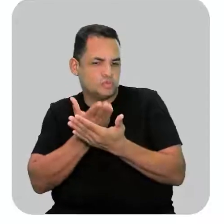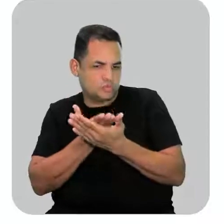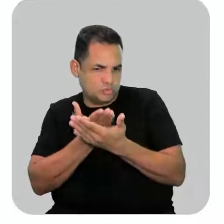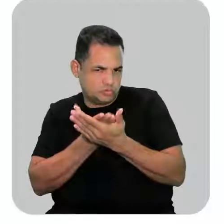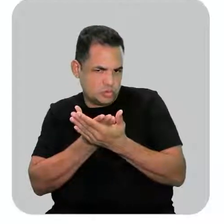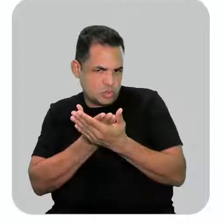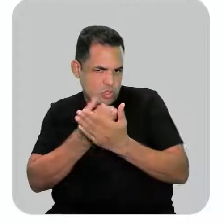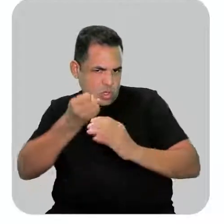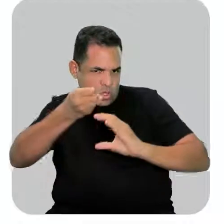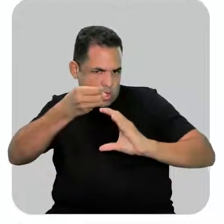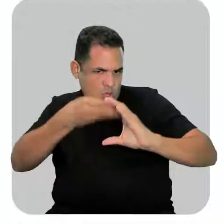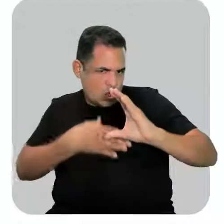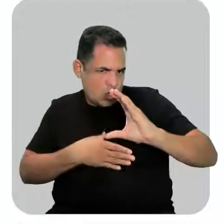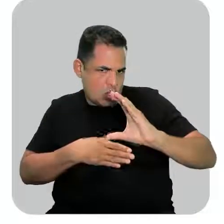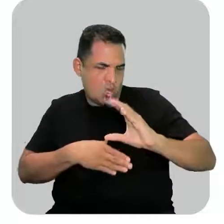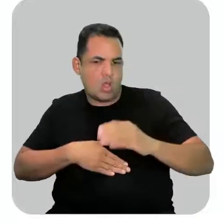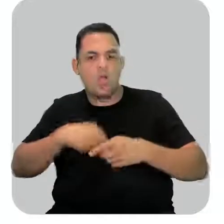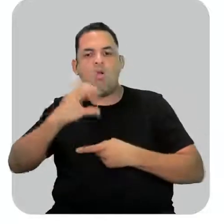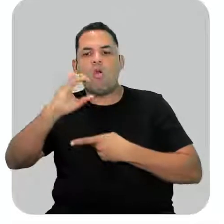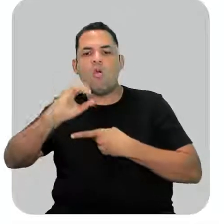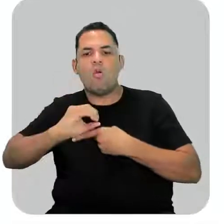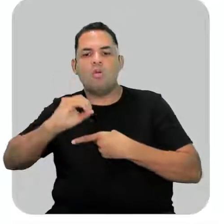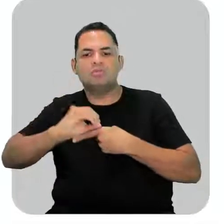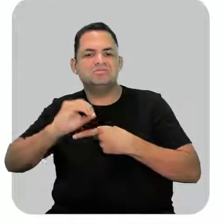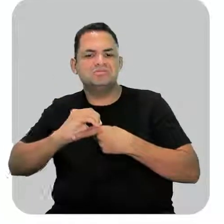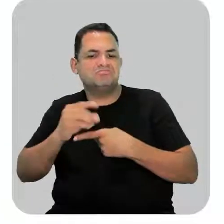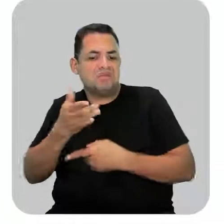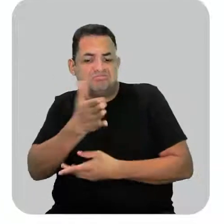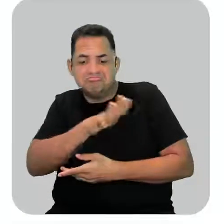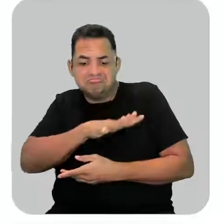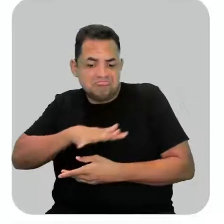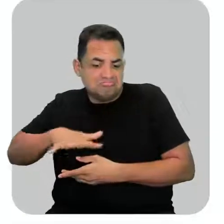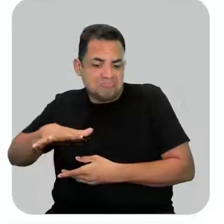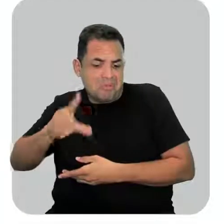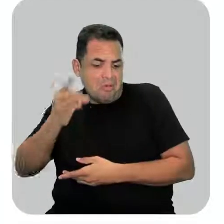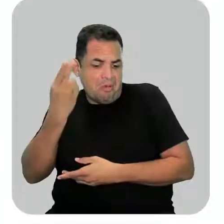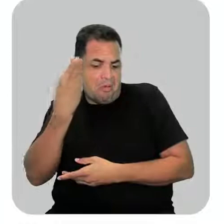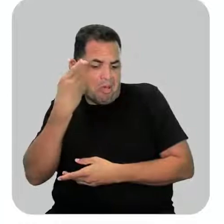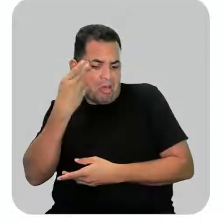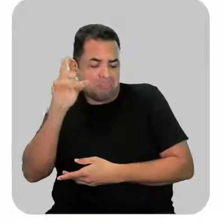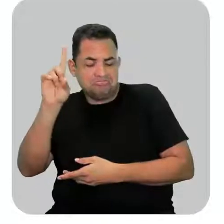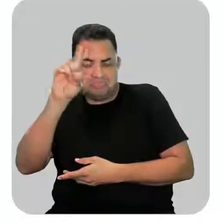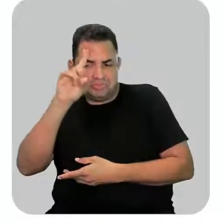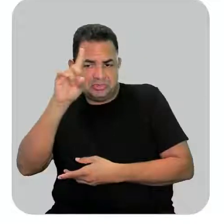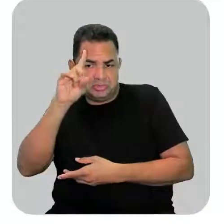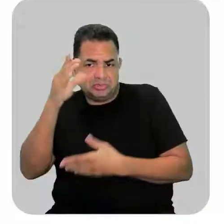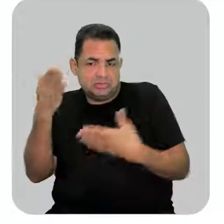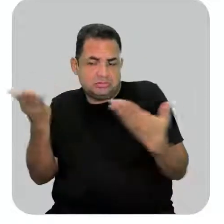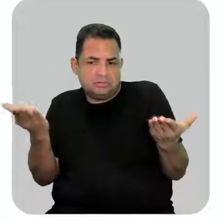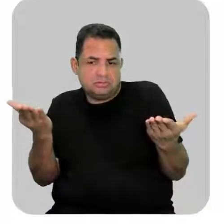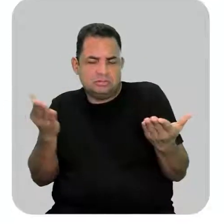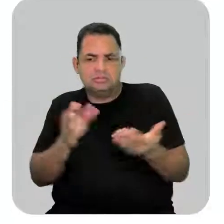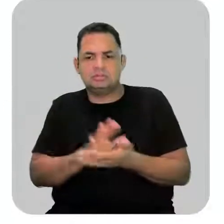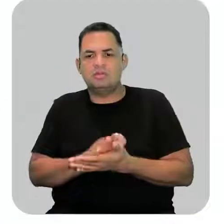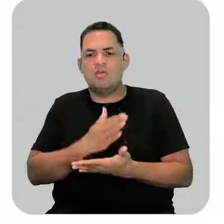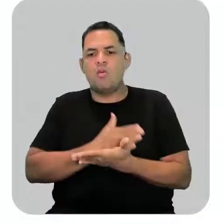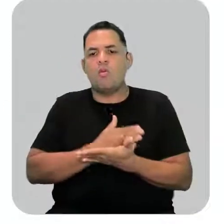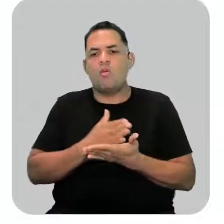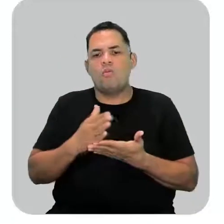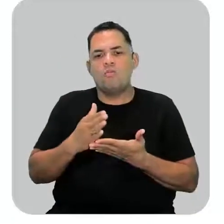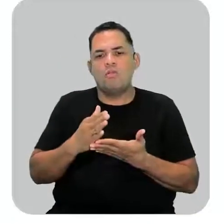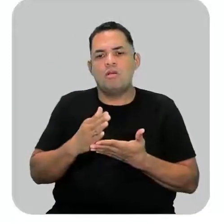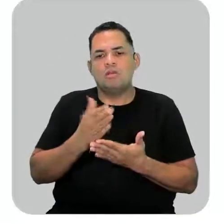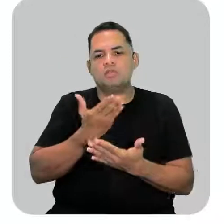funções oxigenadas fazem parte do nosso dia a dia, né? E vamos começar a estudar